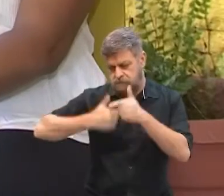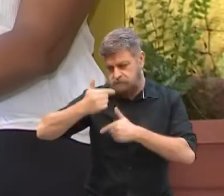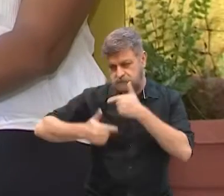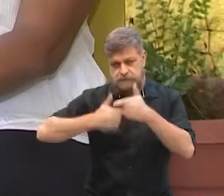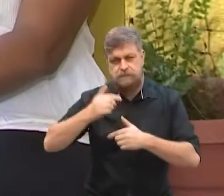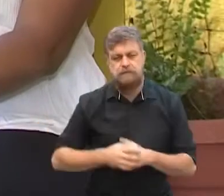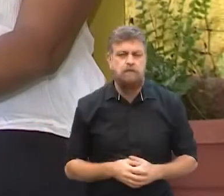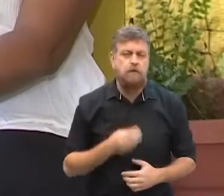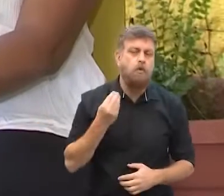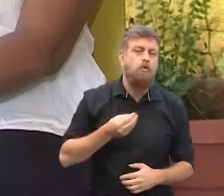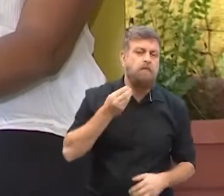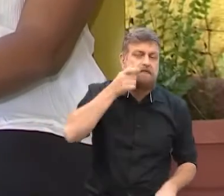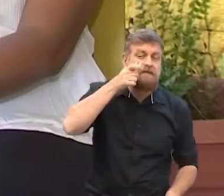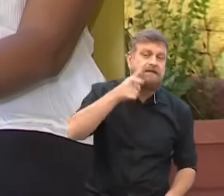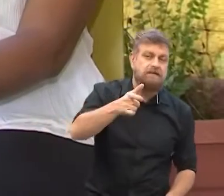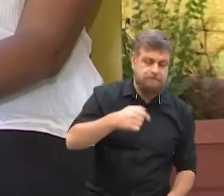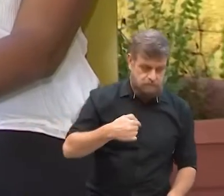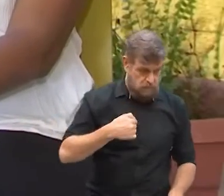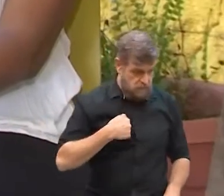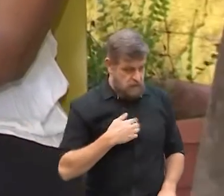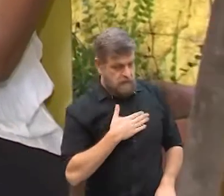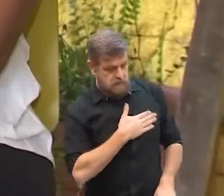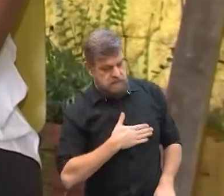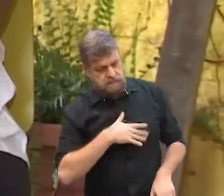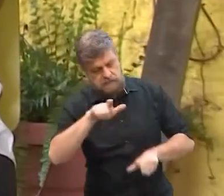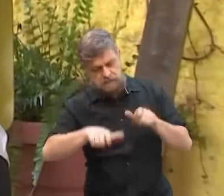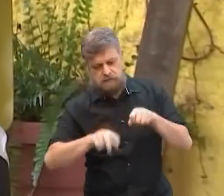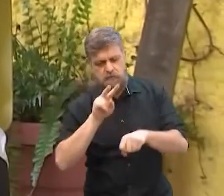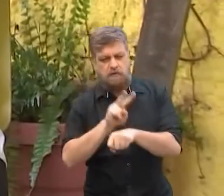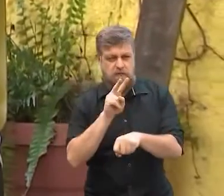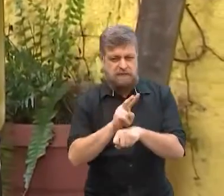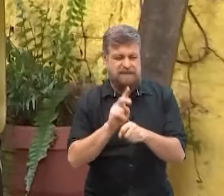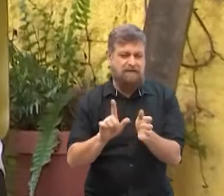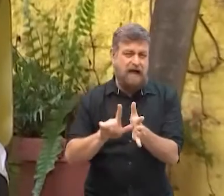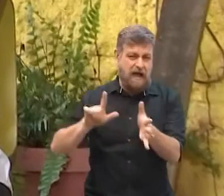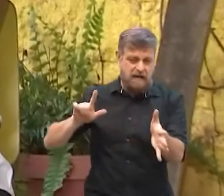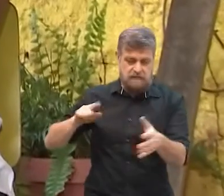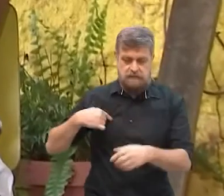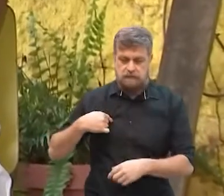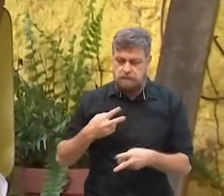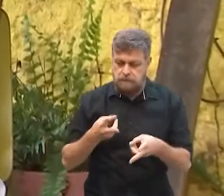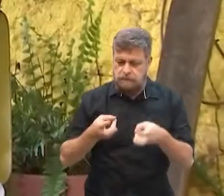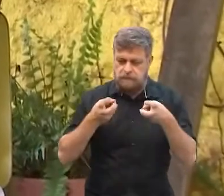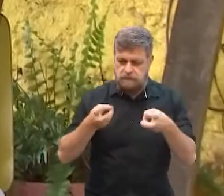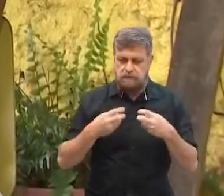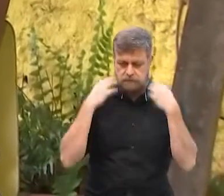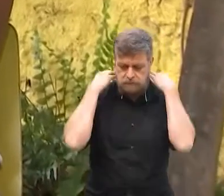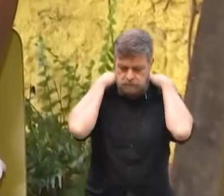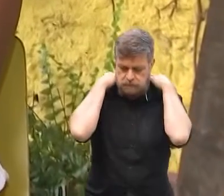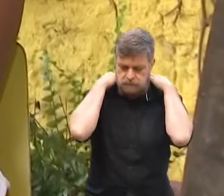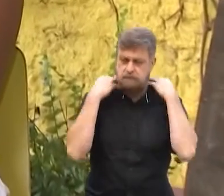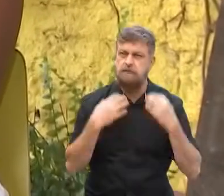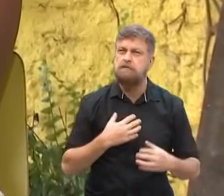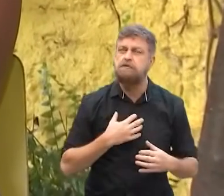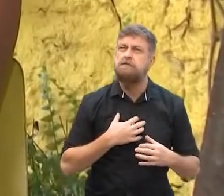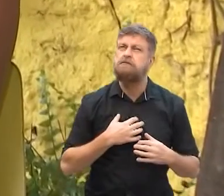interessou como? Por já gostar de cuidar de pessoas desde muito antes, recebi a massagem primeiro, né, e